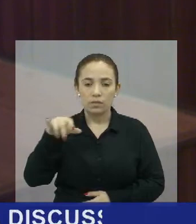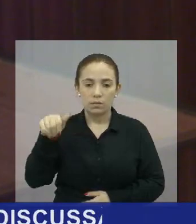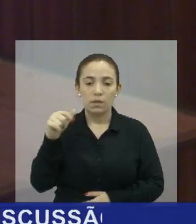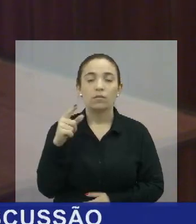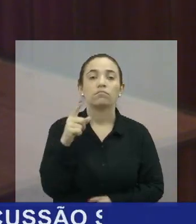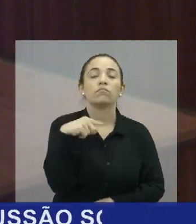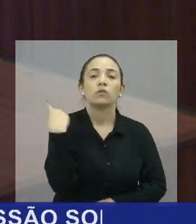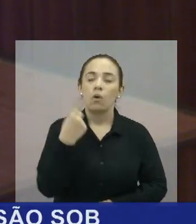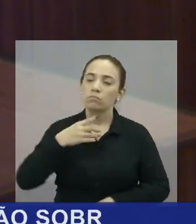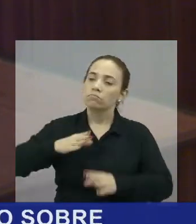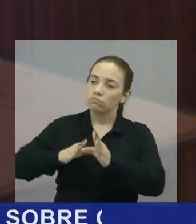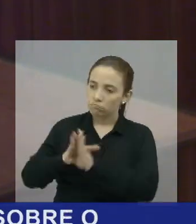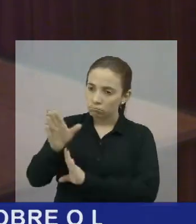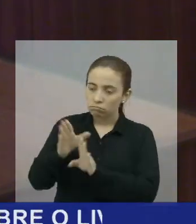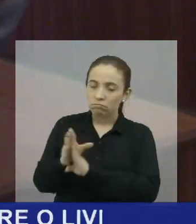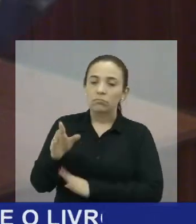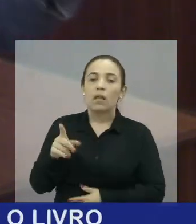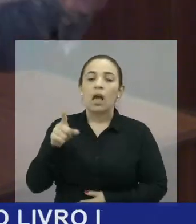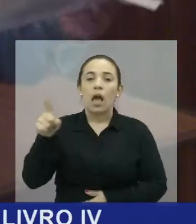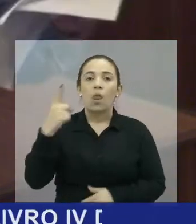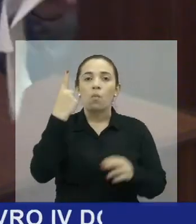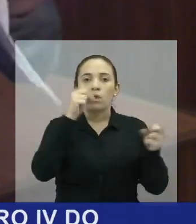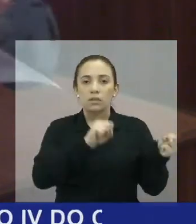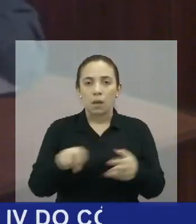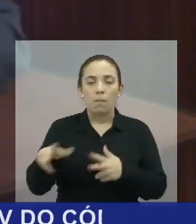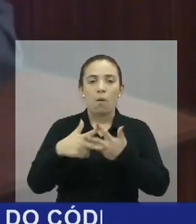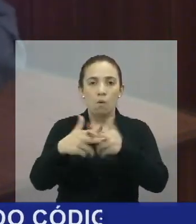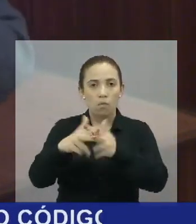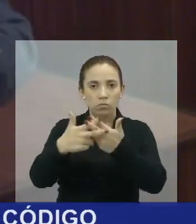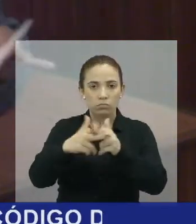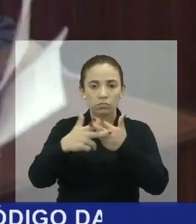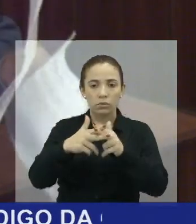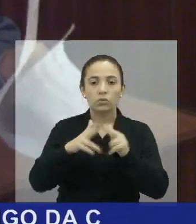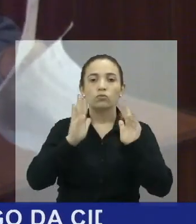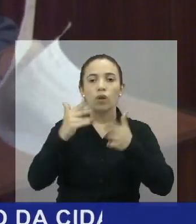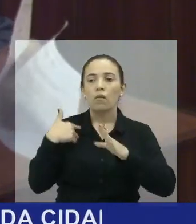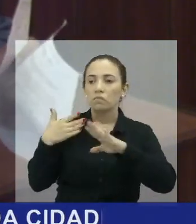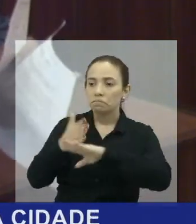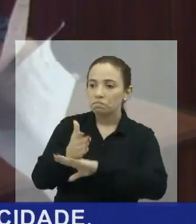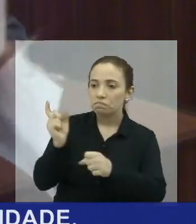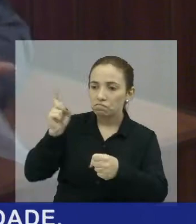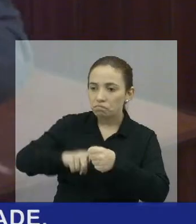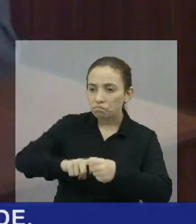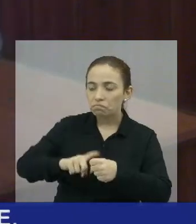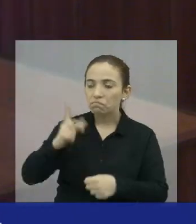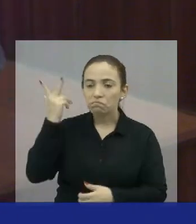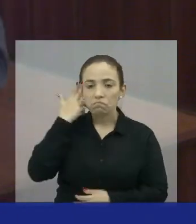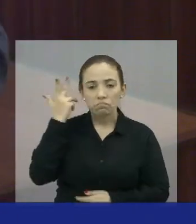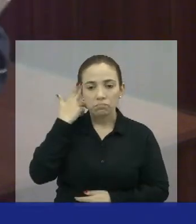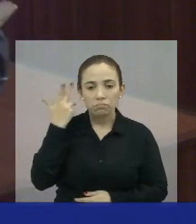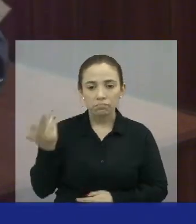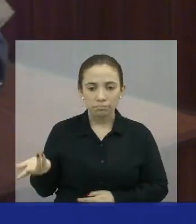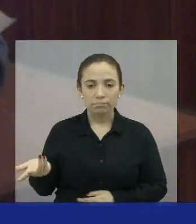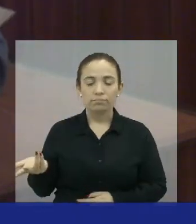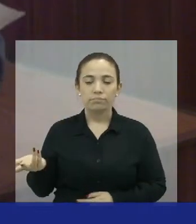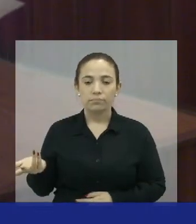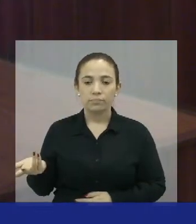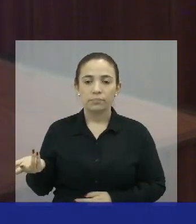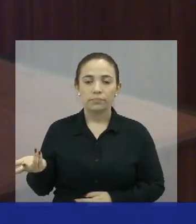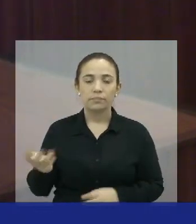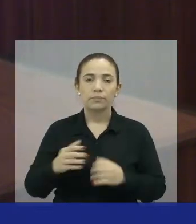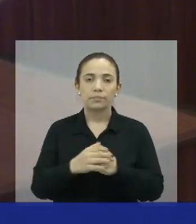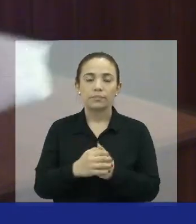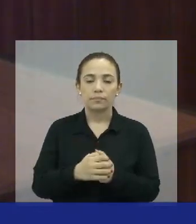notificamos, ela se corrigiu, uma semana depois voltamos a estar corrigindo o problema. O fato gerador foi desfeito.